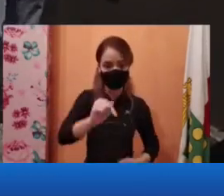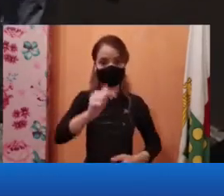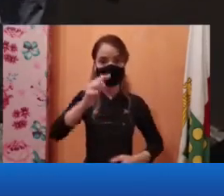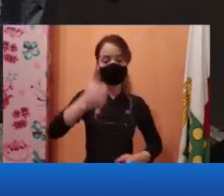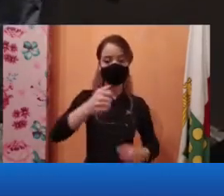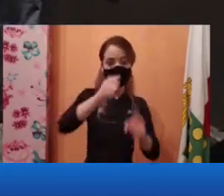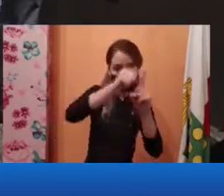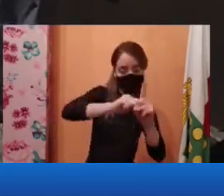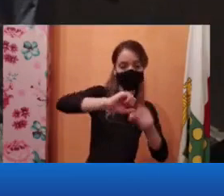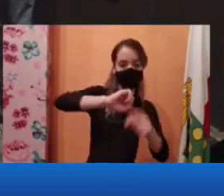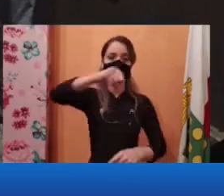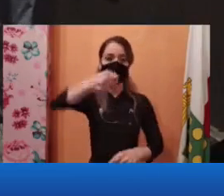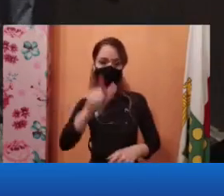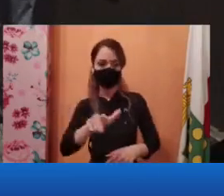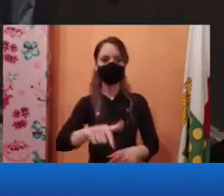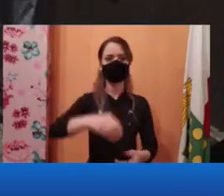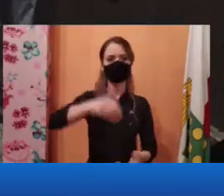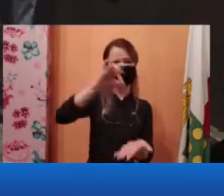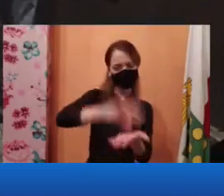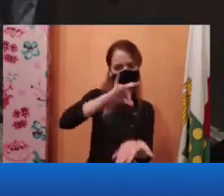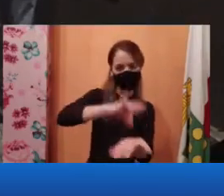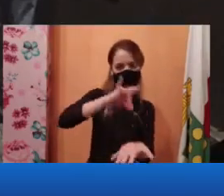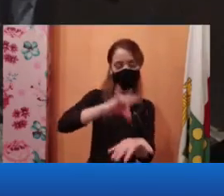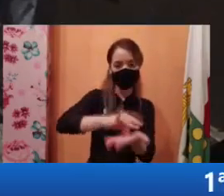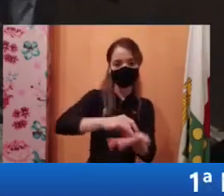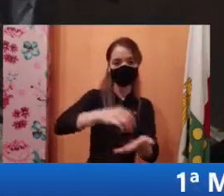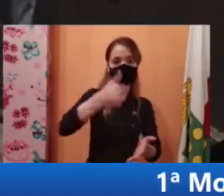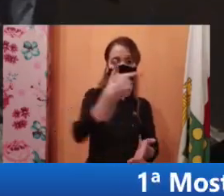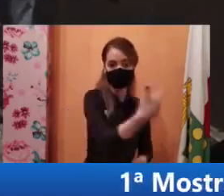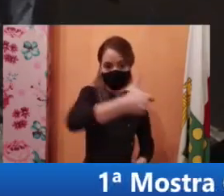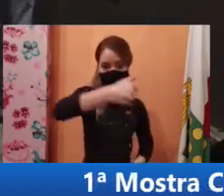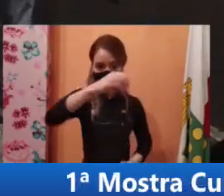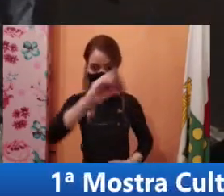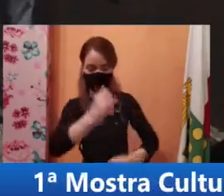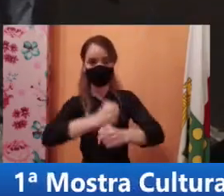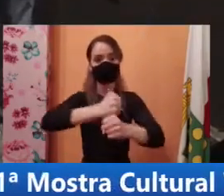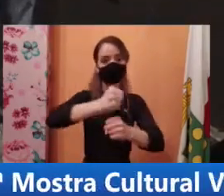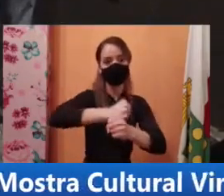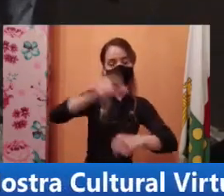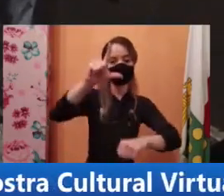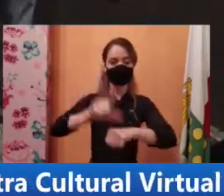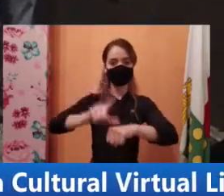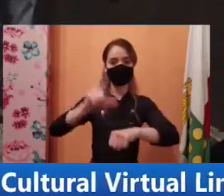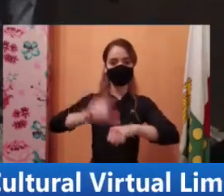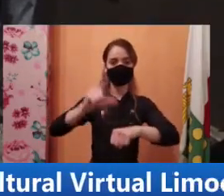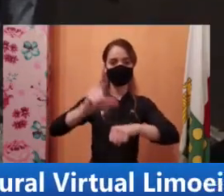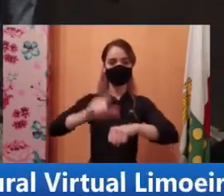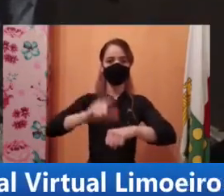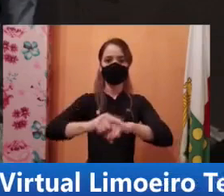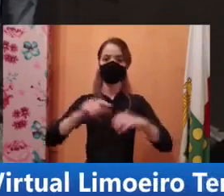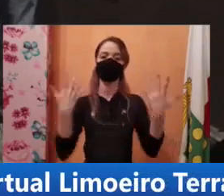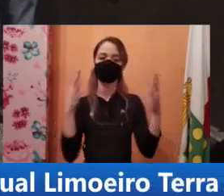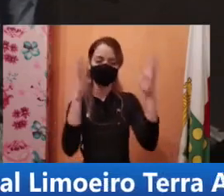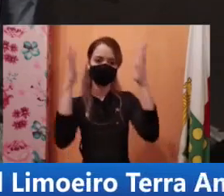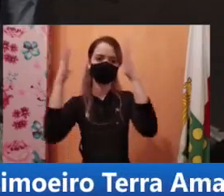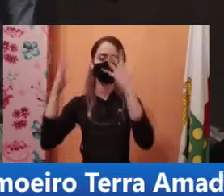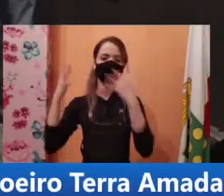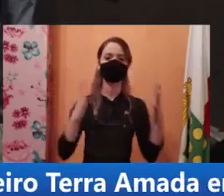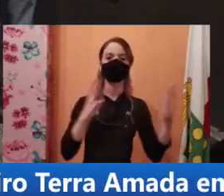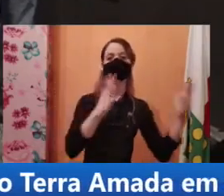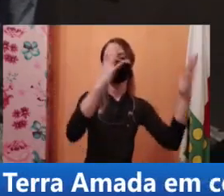27/7, o calendário confirmou. É 210 anos, Limoeiro completou.